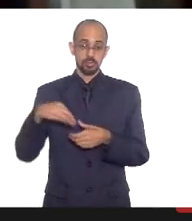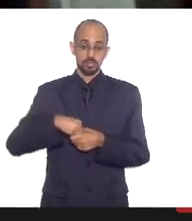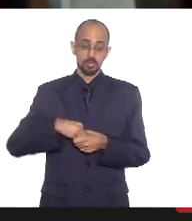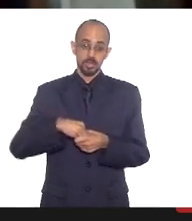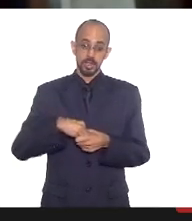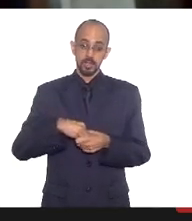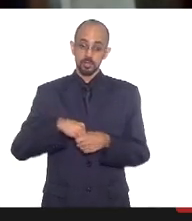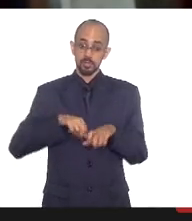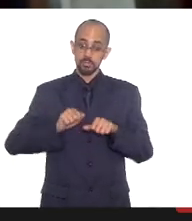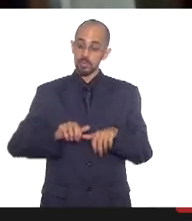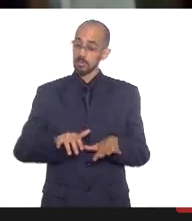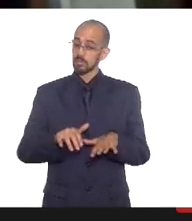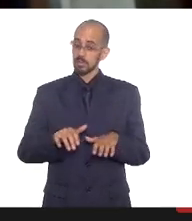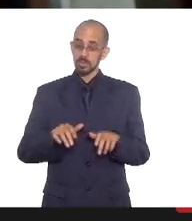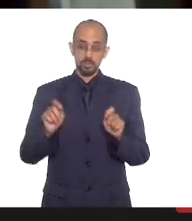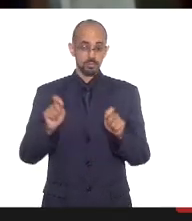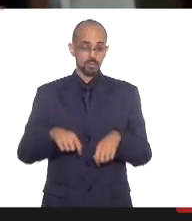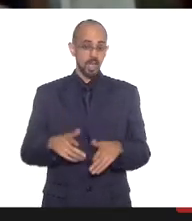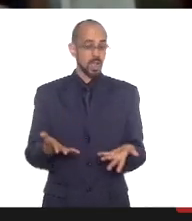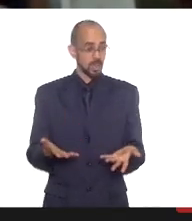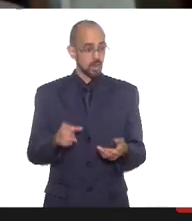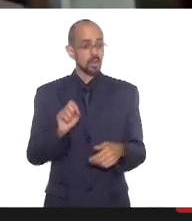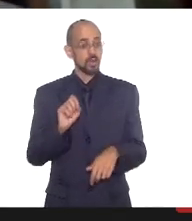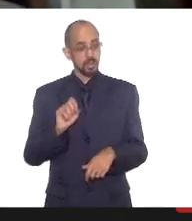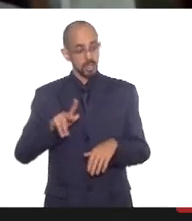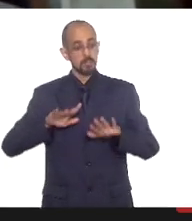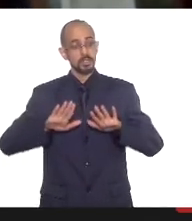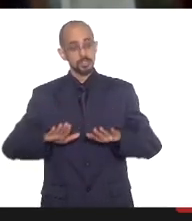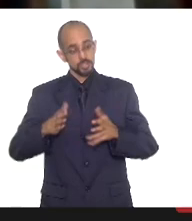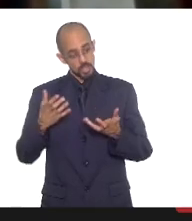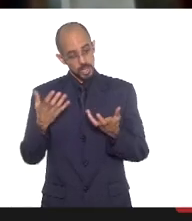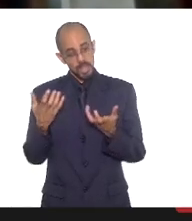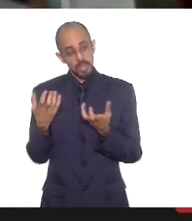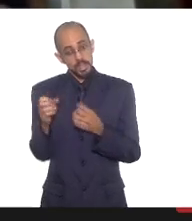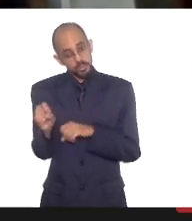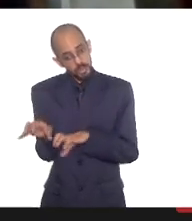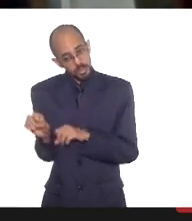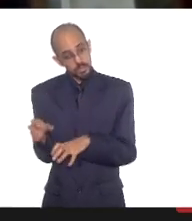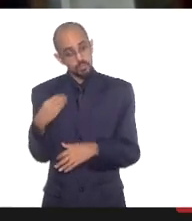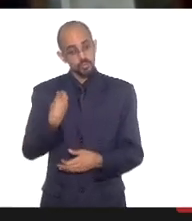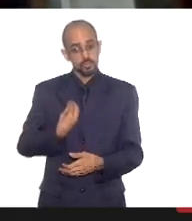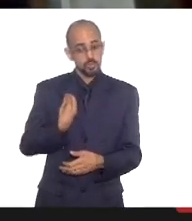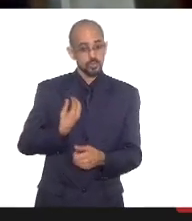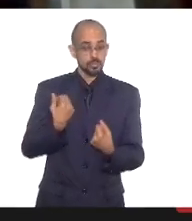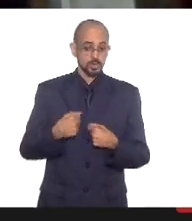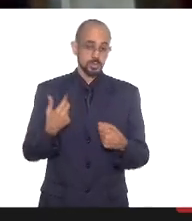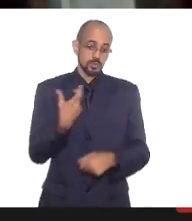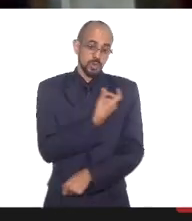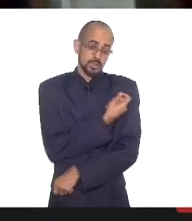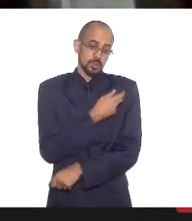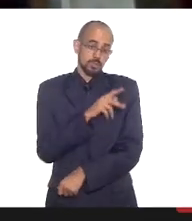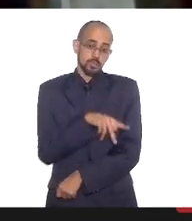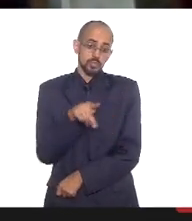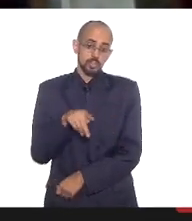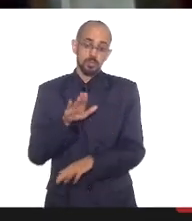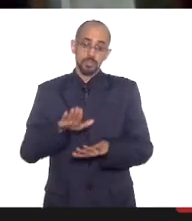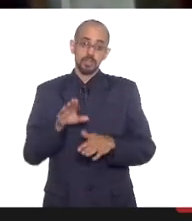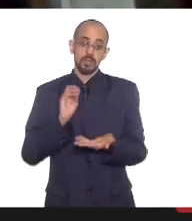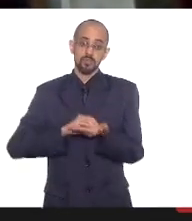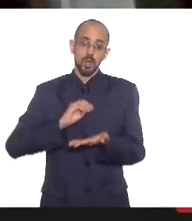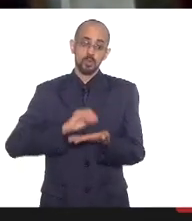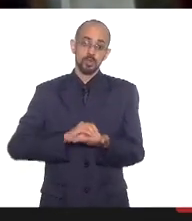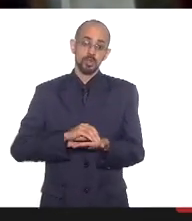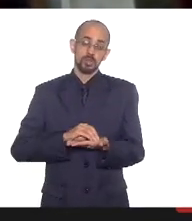na também não dá mas a gente quer que a educação funciona então tem que ter vacina permite professor e falta a vacina né